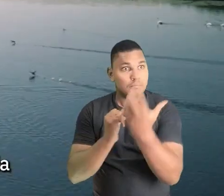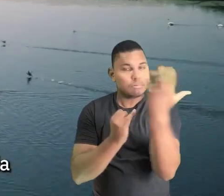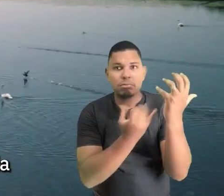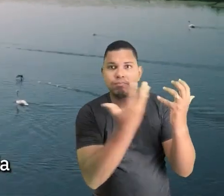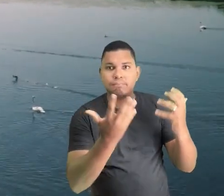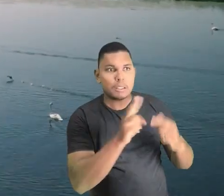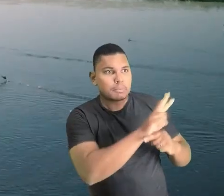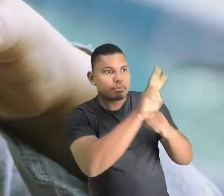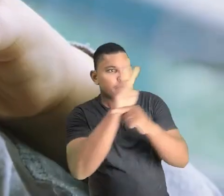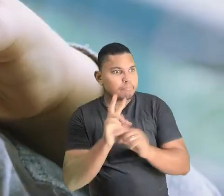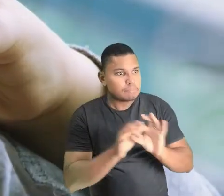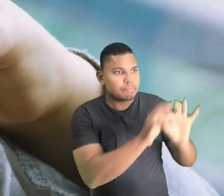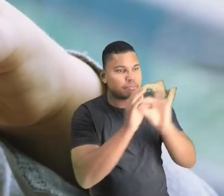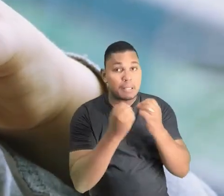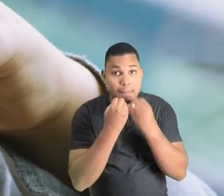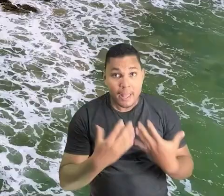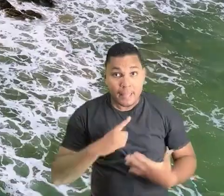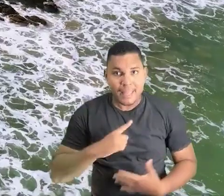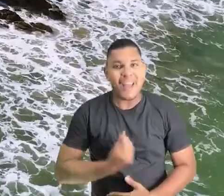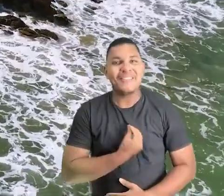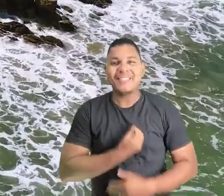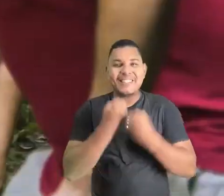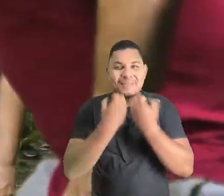natureza conservada podemos promover a vida.